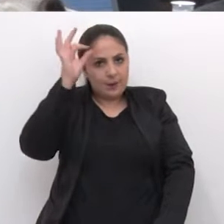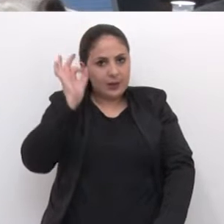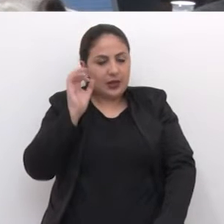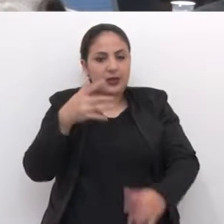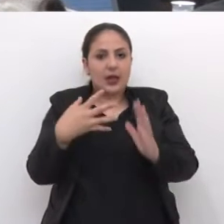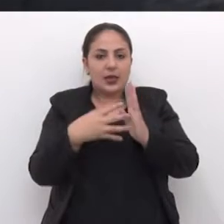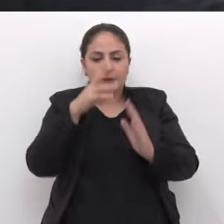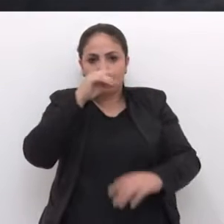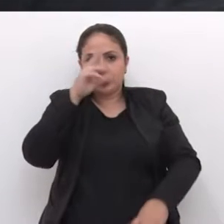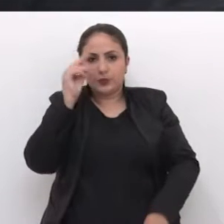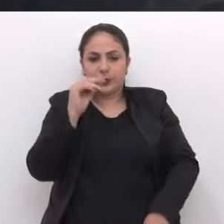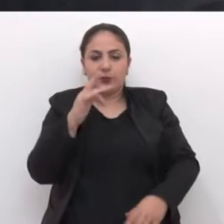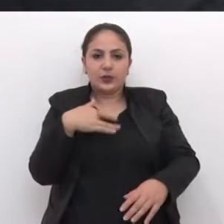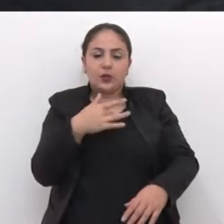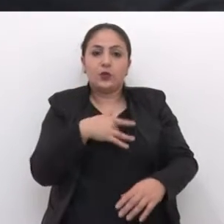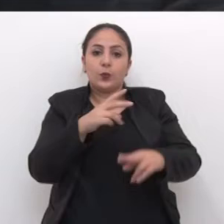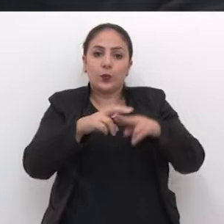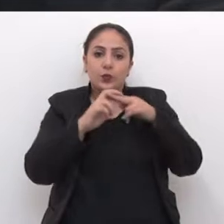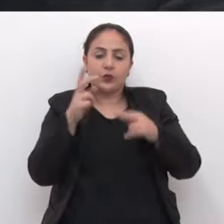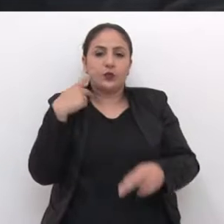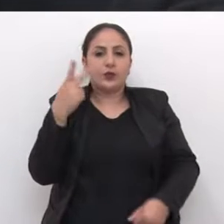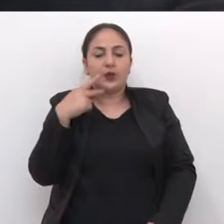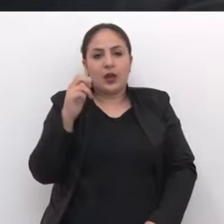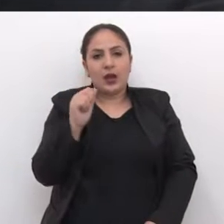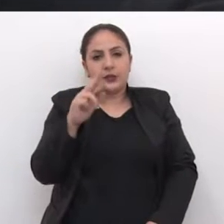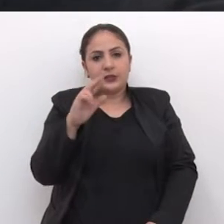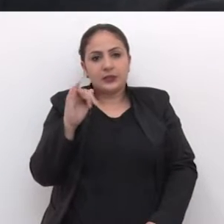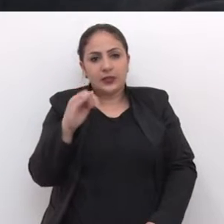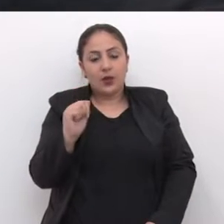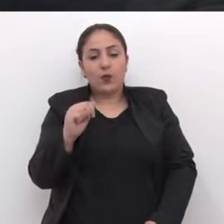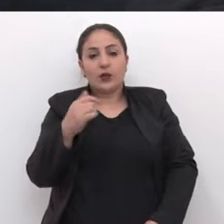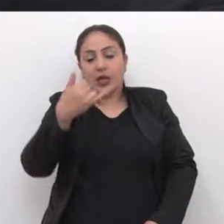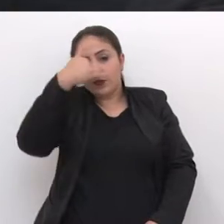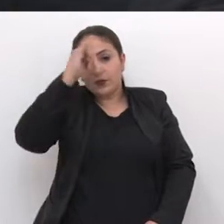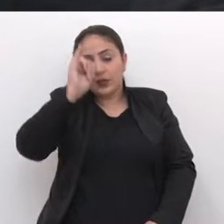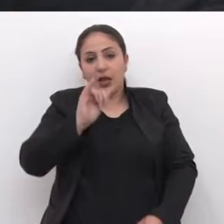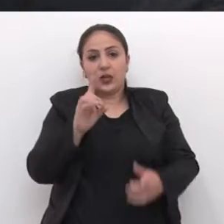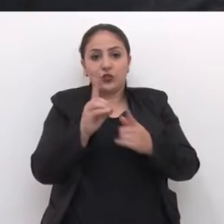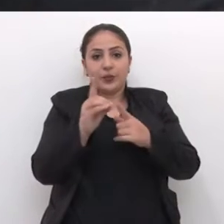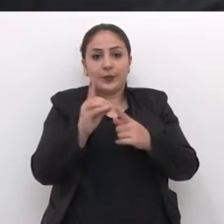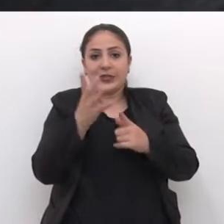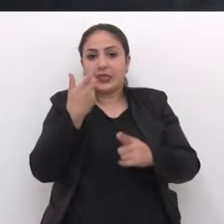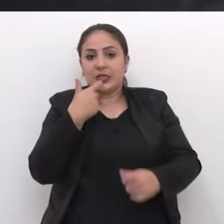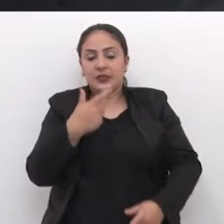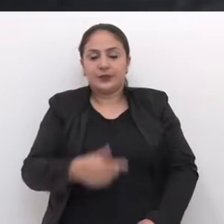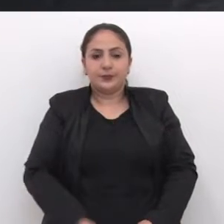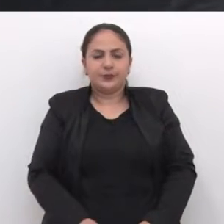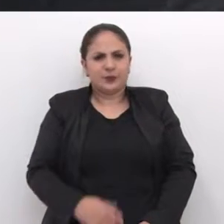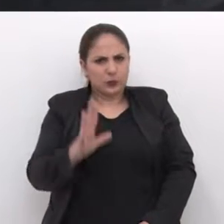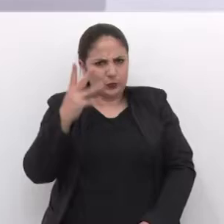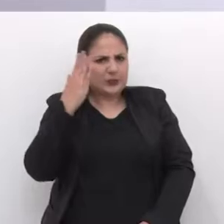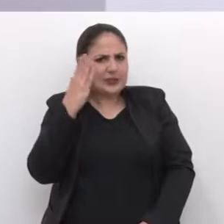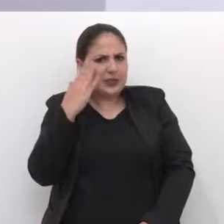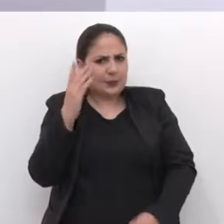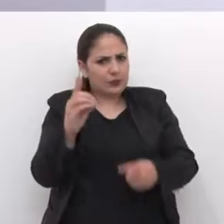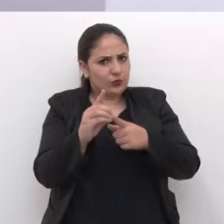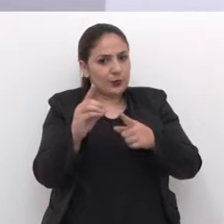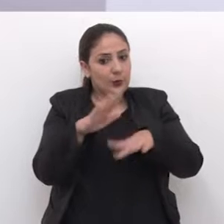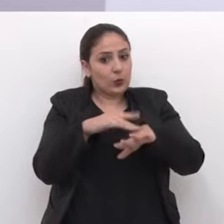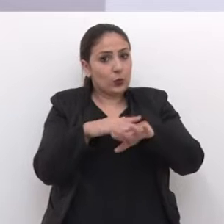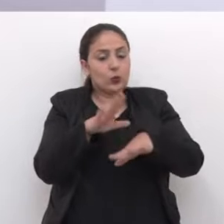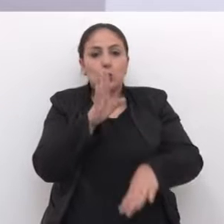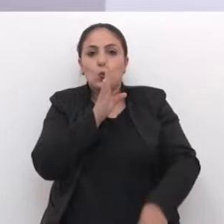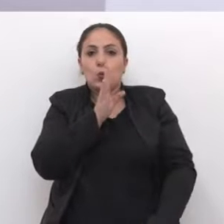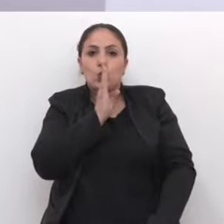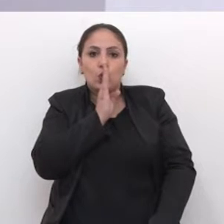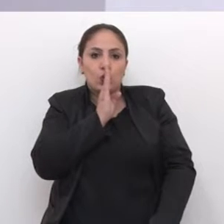de saúde. Com isto, Aristeu Dalalana pretendia prevenir a diabetes em crianças. Todo mundo sabe que o